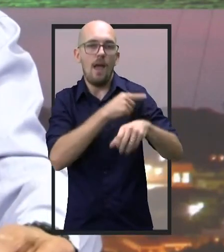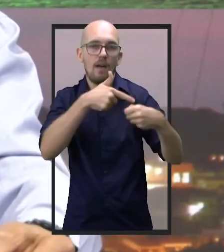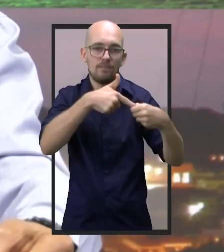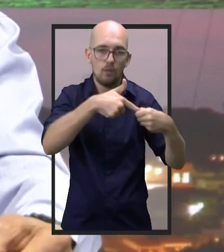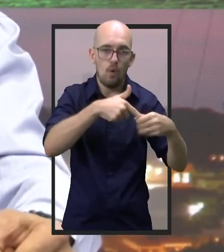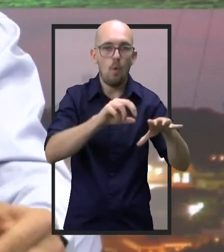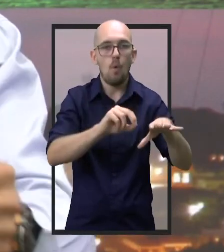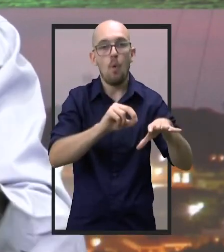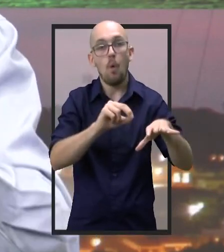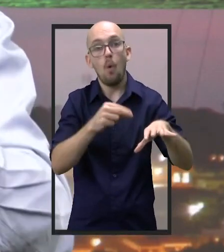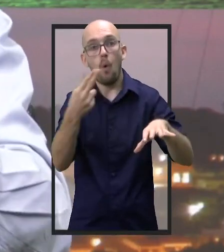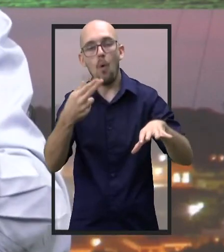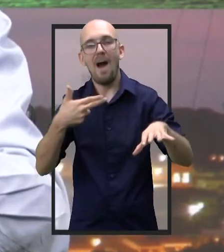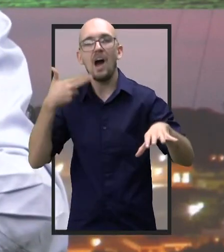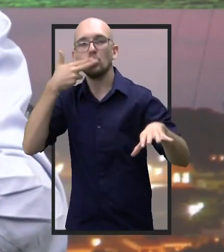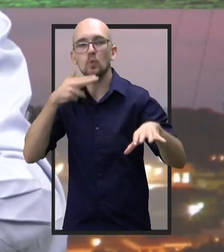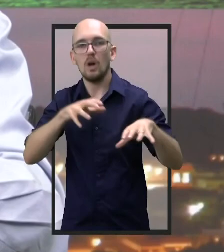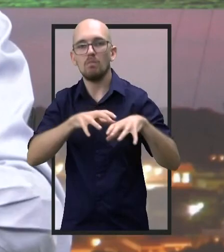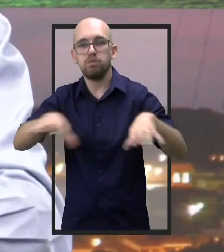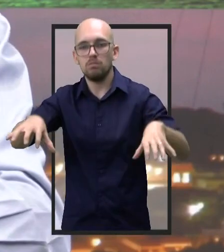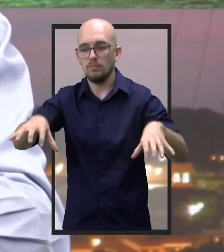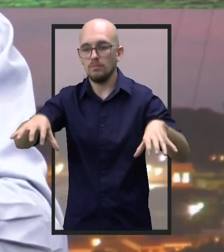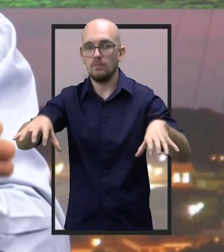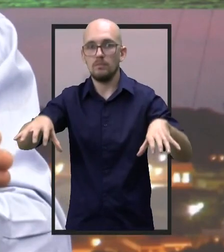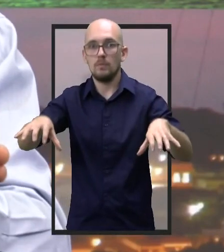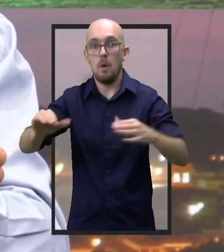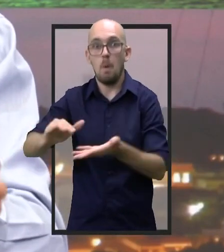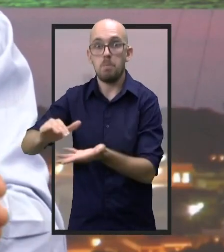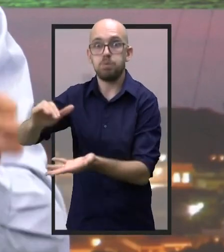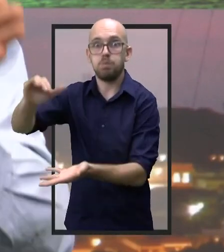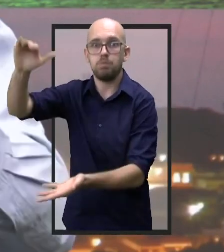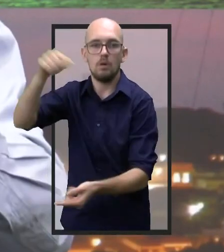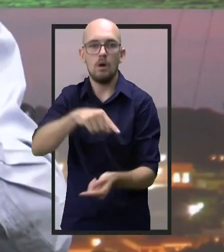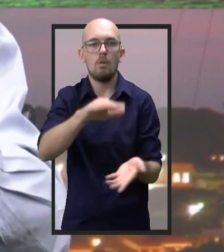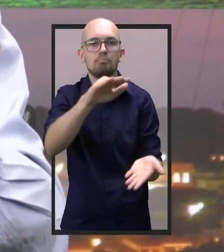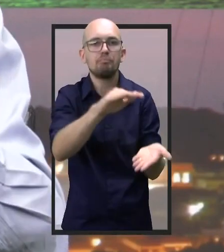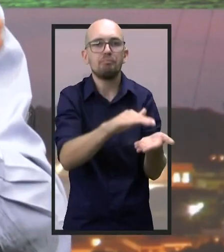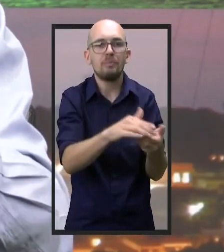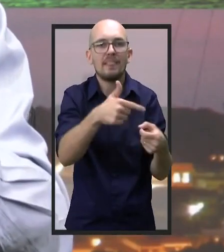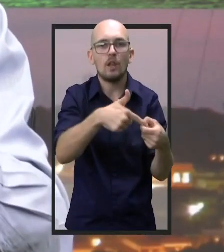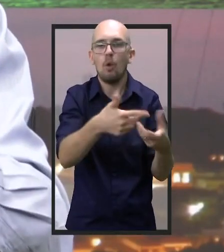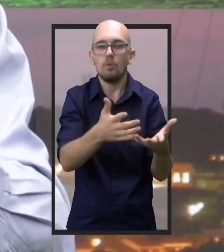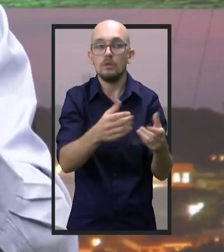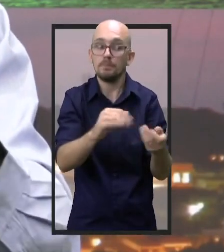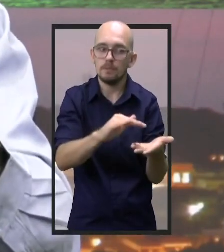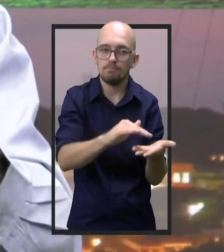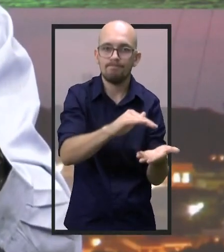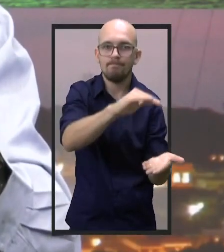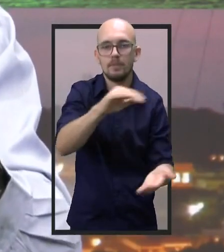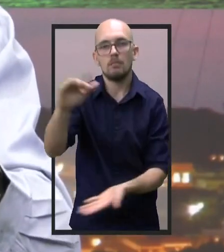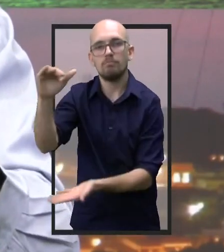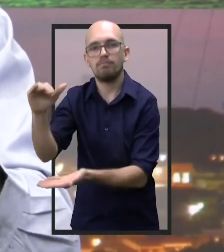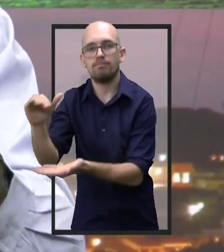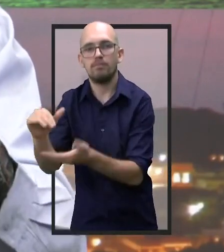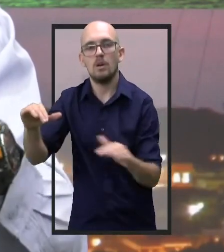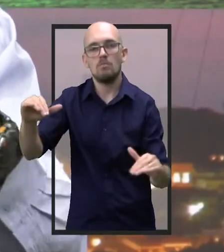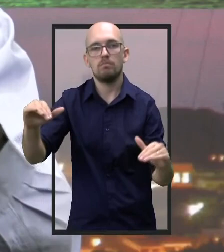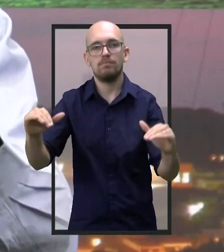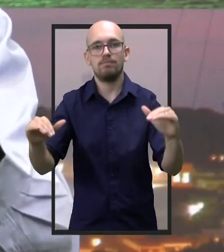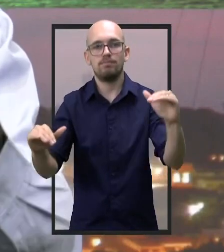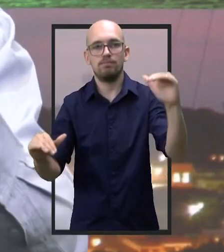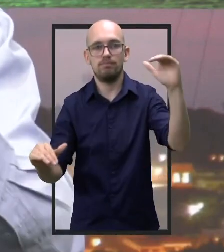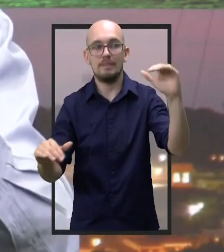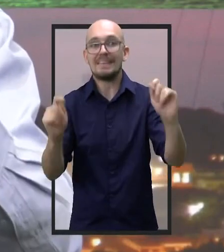o seu produtor, faz sua ação social, mas divide a produção. Aumenta etanol, equaciona o açúcar, você consegue